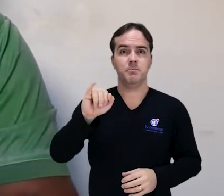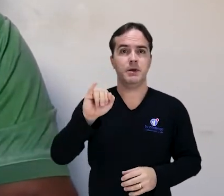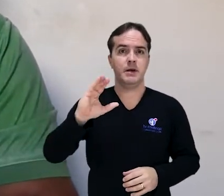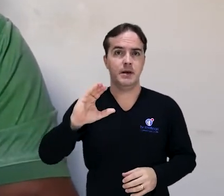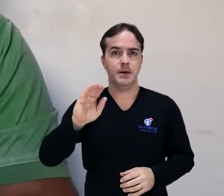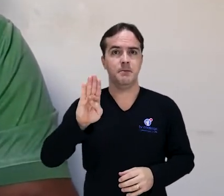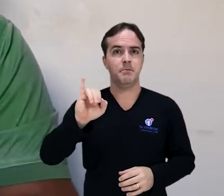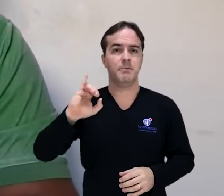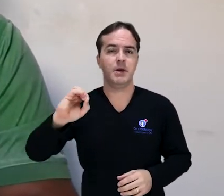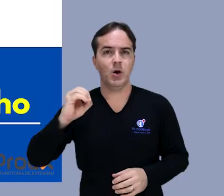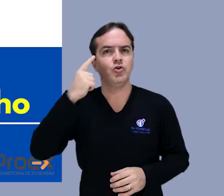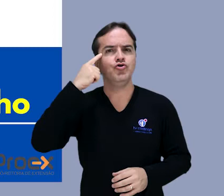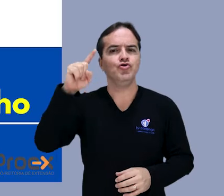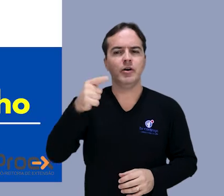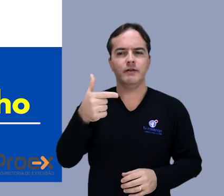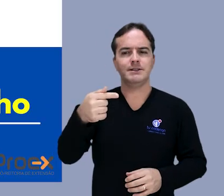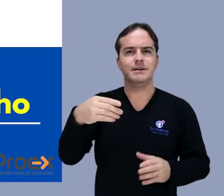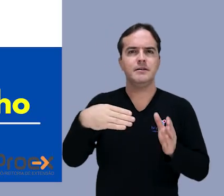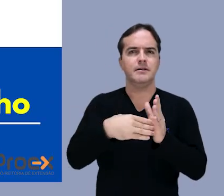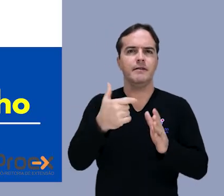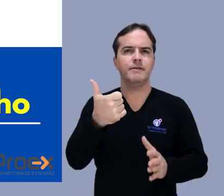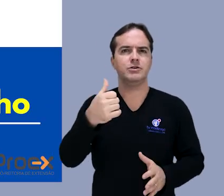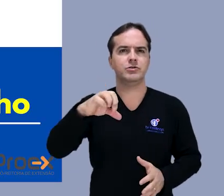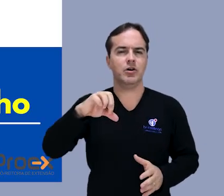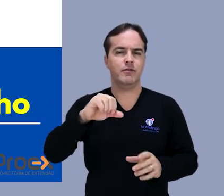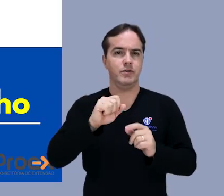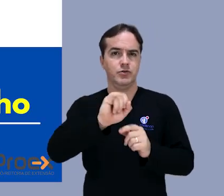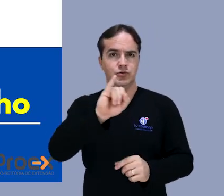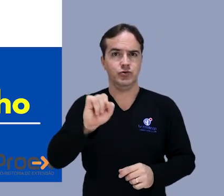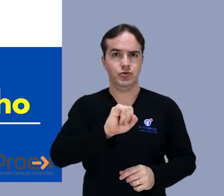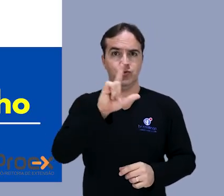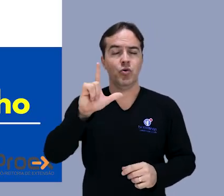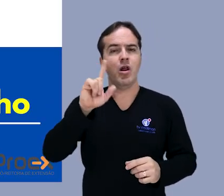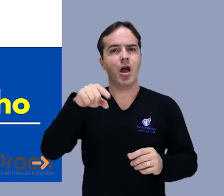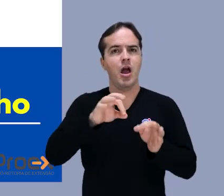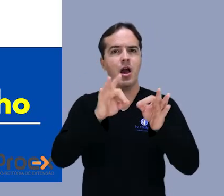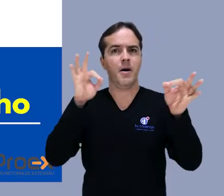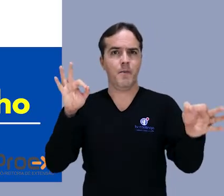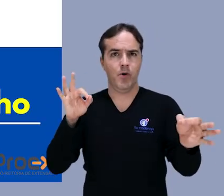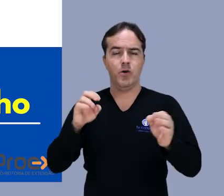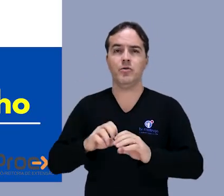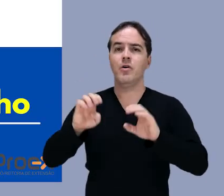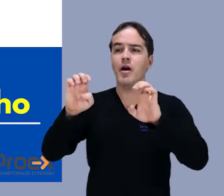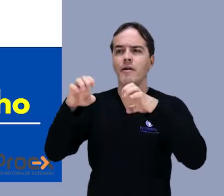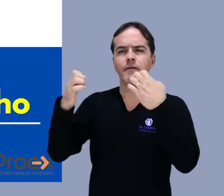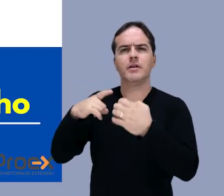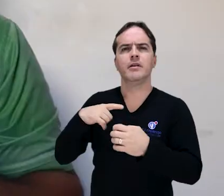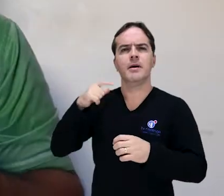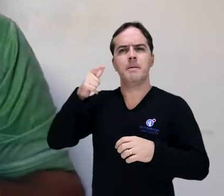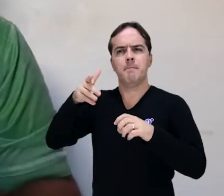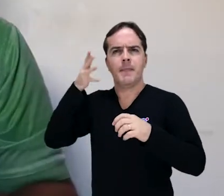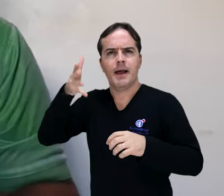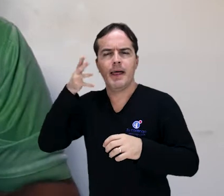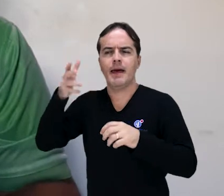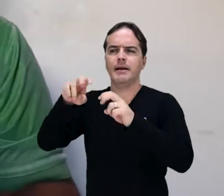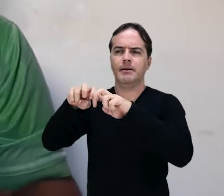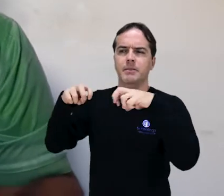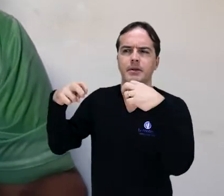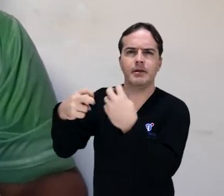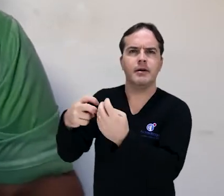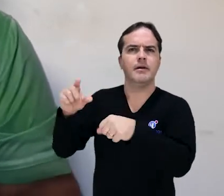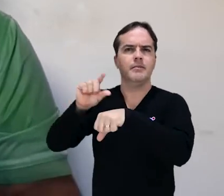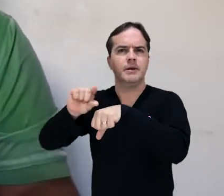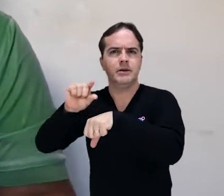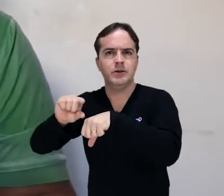27 e 29 de julho no formato remoto um evento contará com mesas-redondas palestras e minicursos